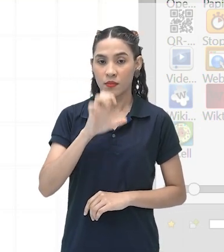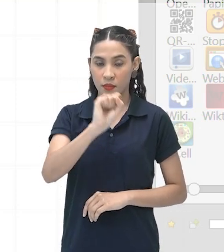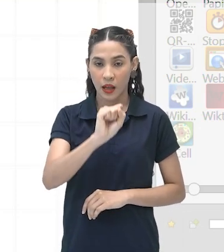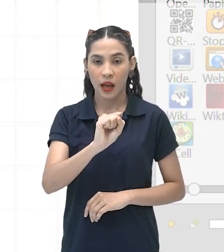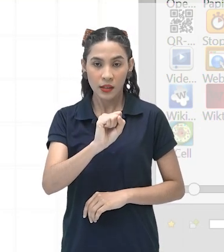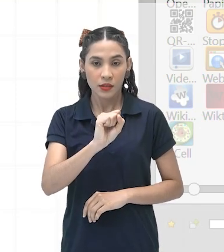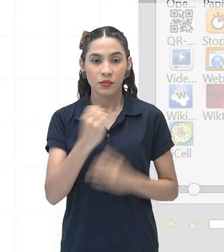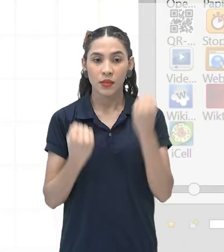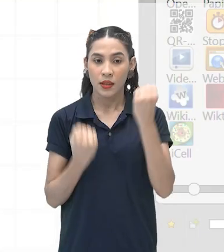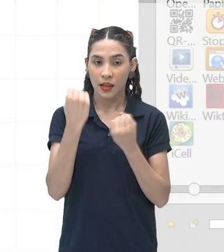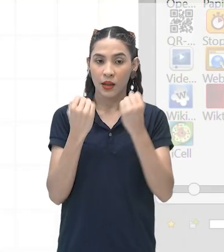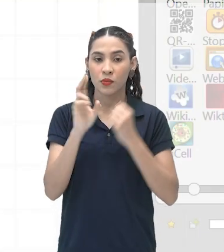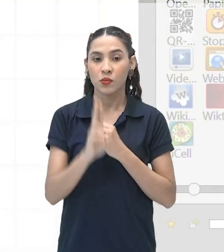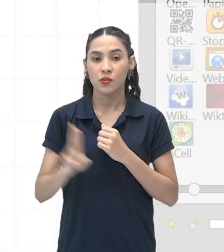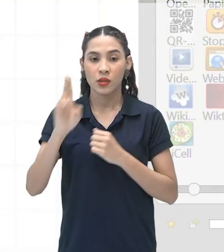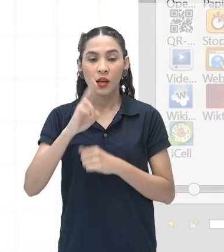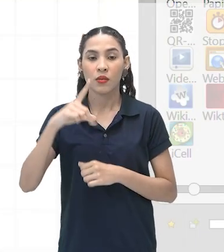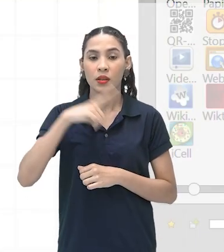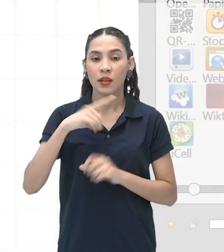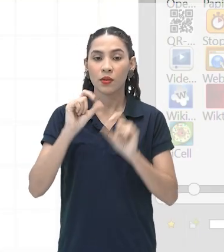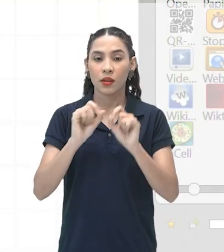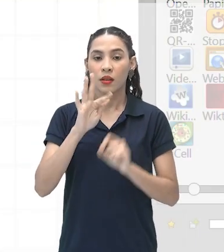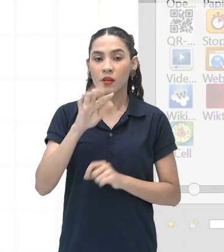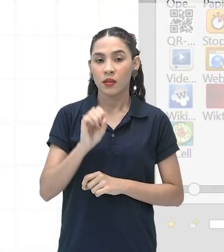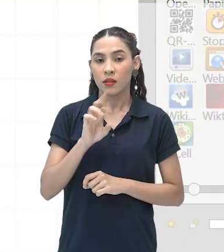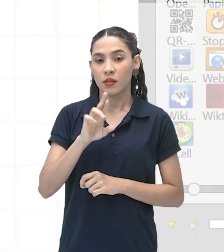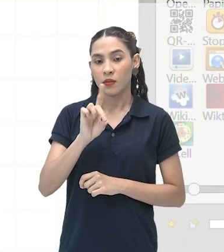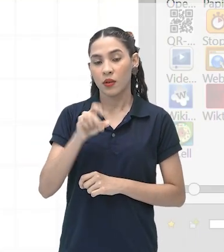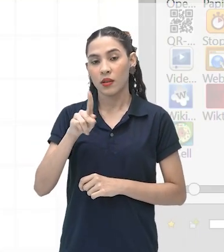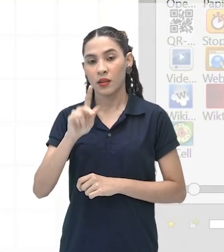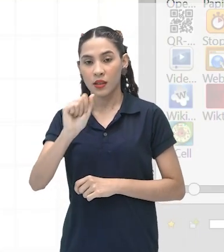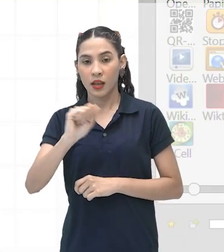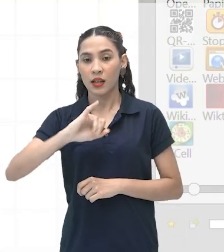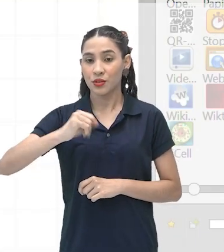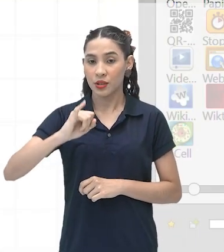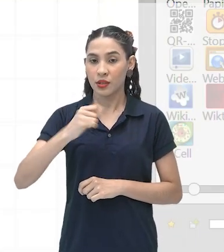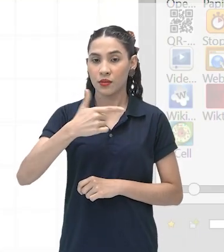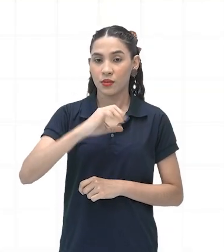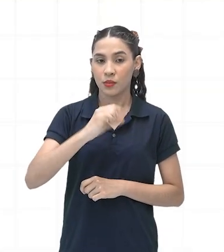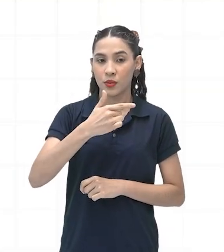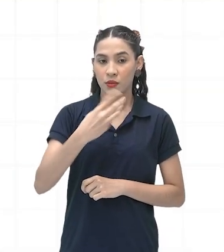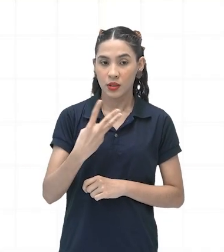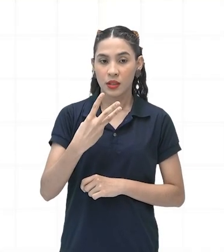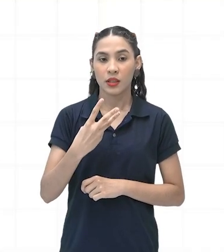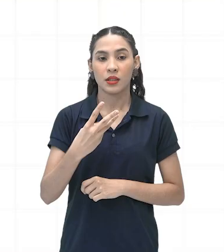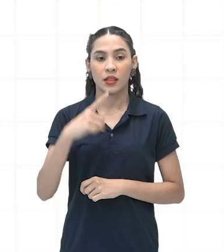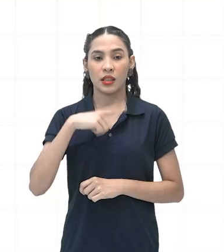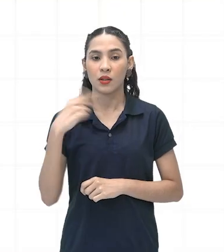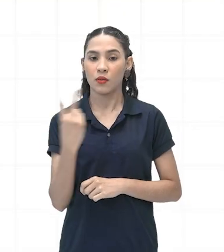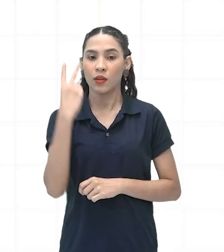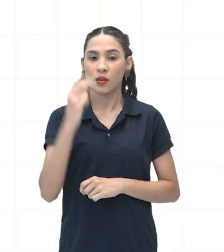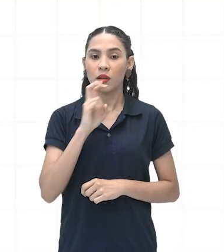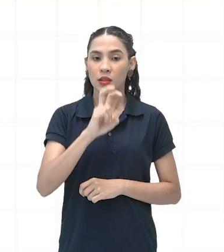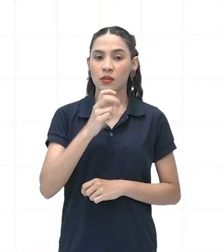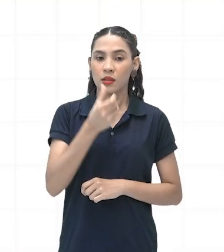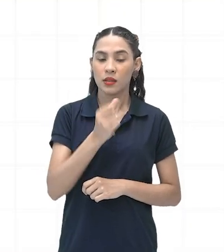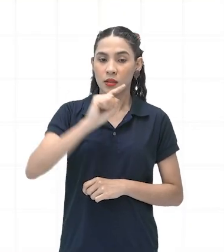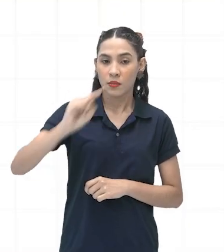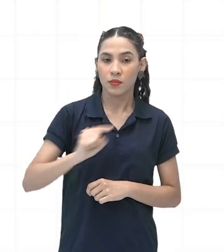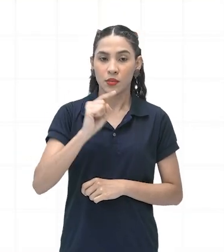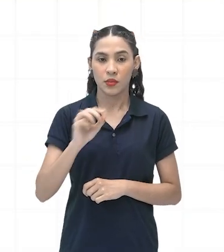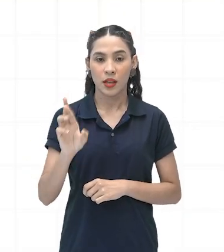Charles, um revendedor de carros usados, possui um Ford Ka em janeiro de 2023, avaliado